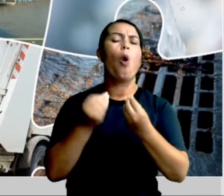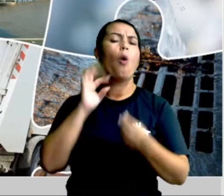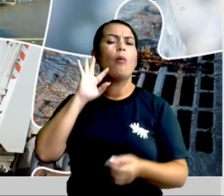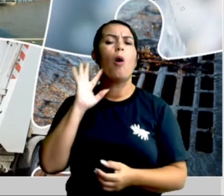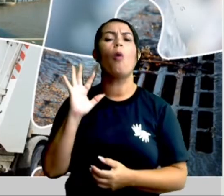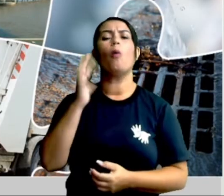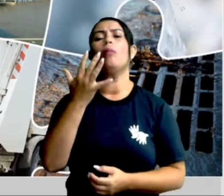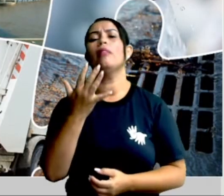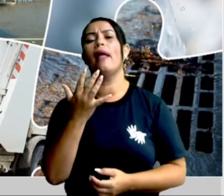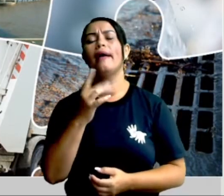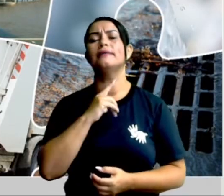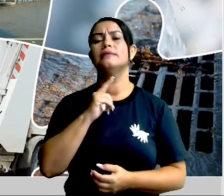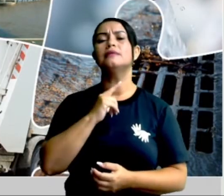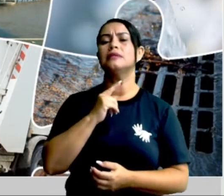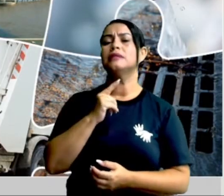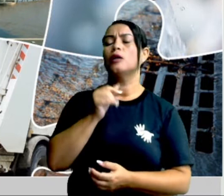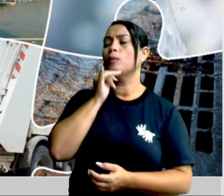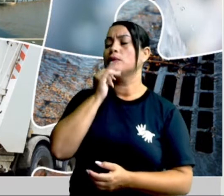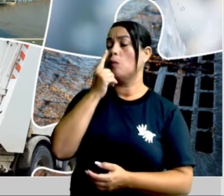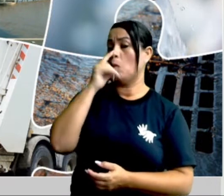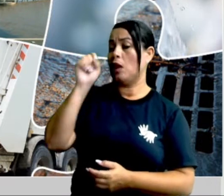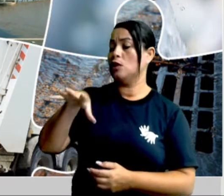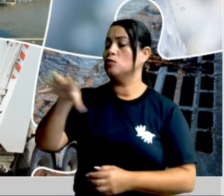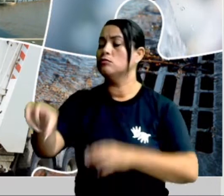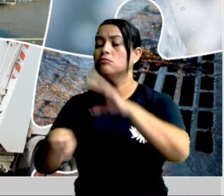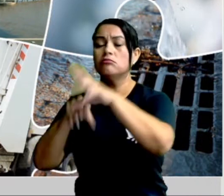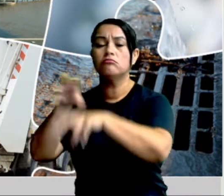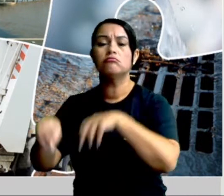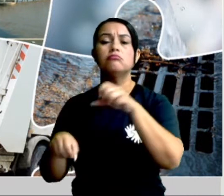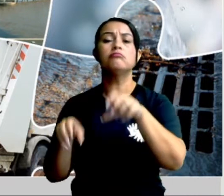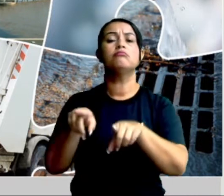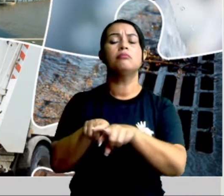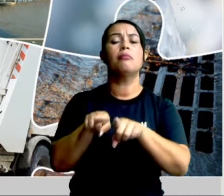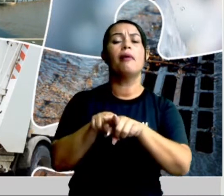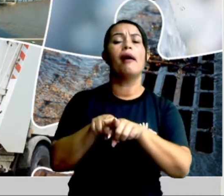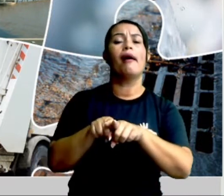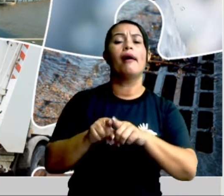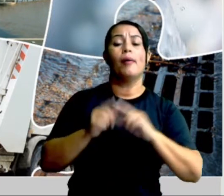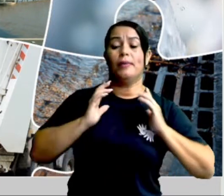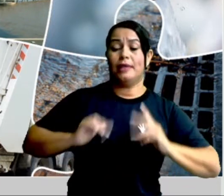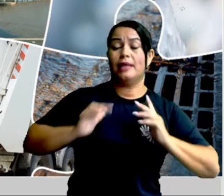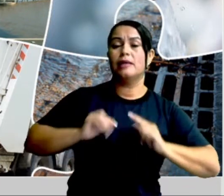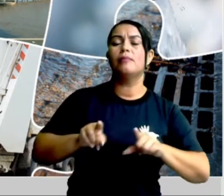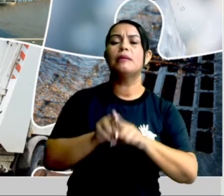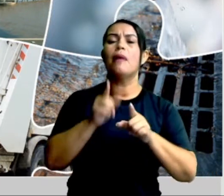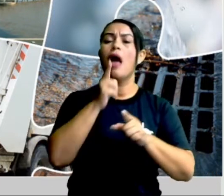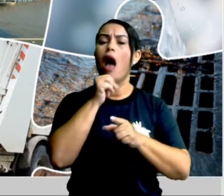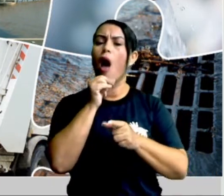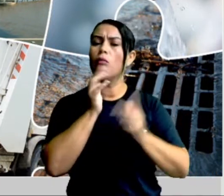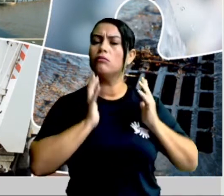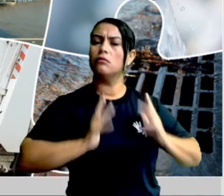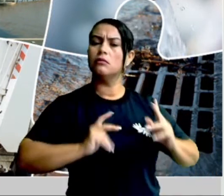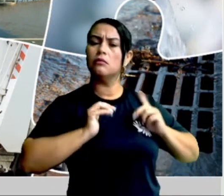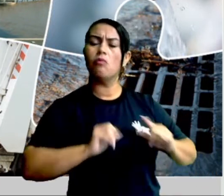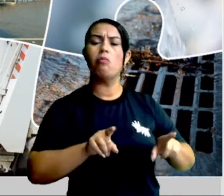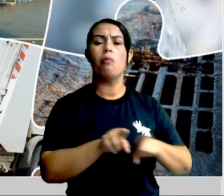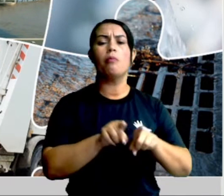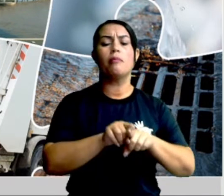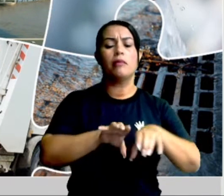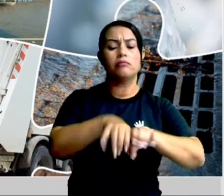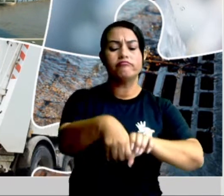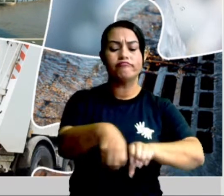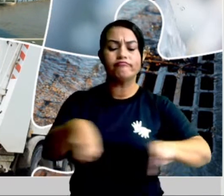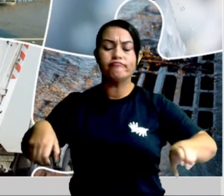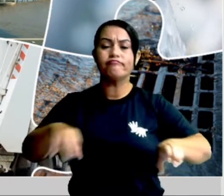acontece através da coleta de lixo. Esse saneamento básico ele vai estar ocorrendo também através de água tratada, água encanada